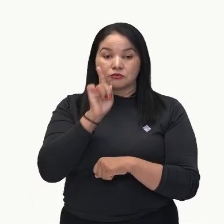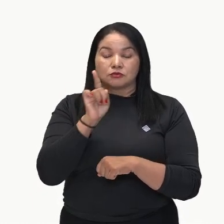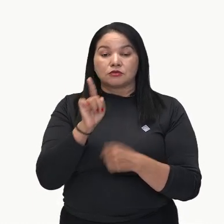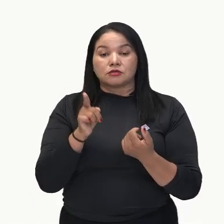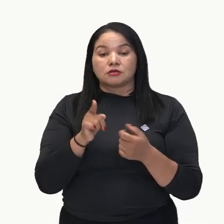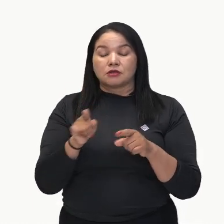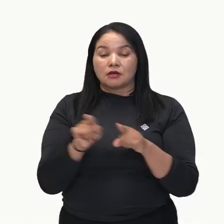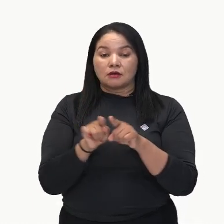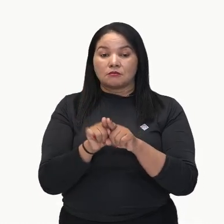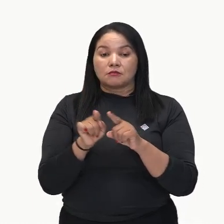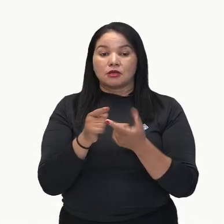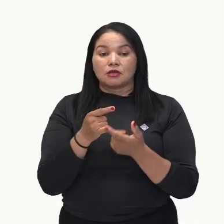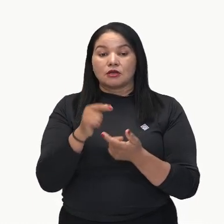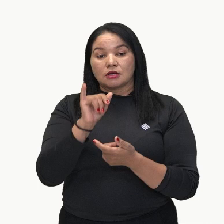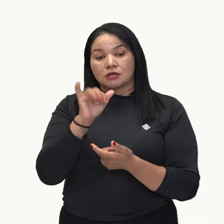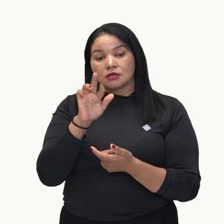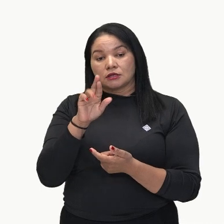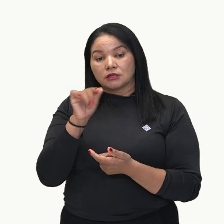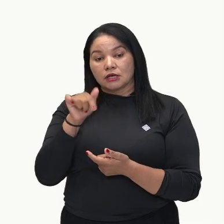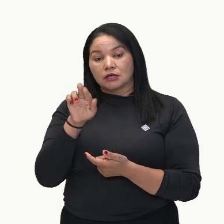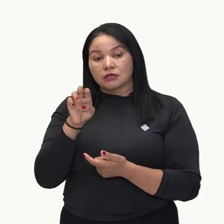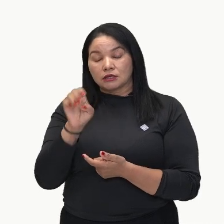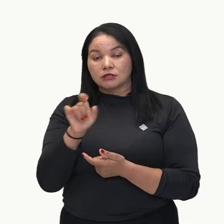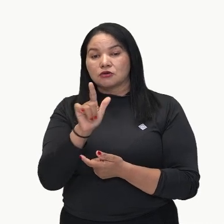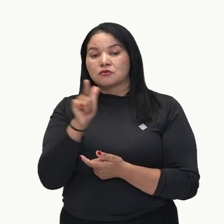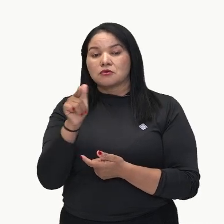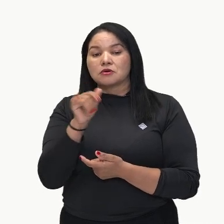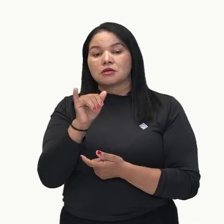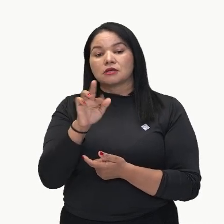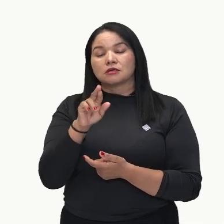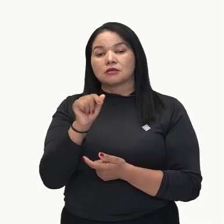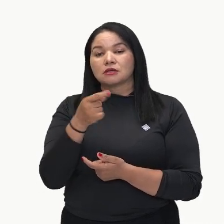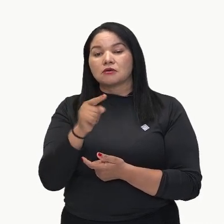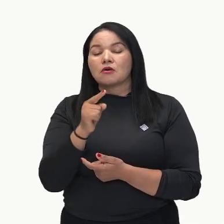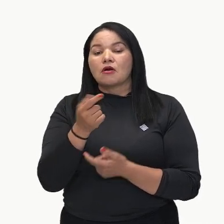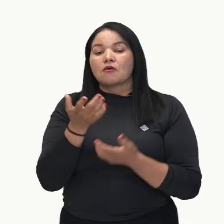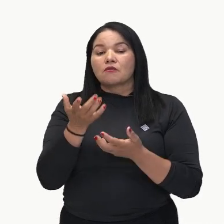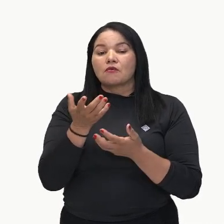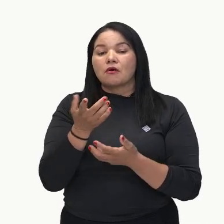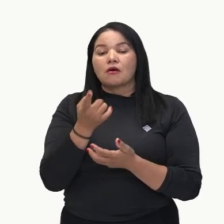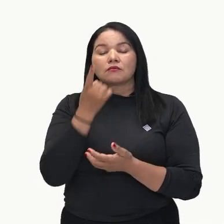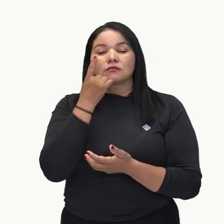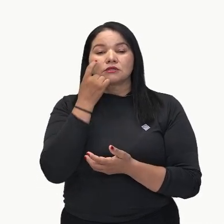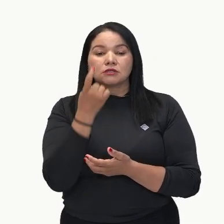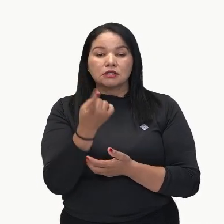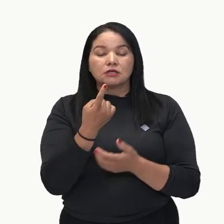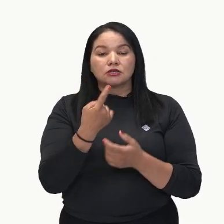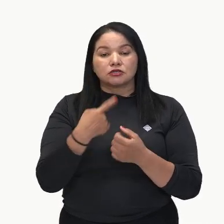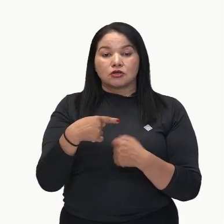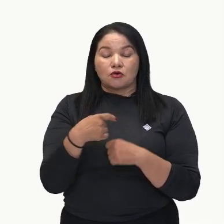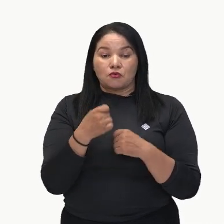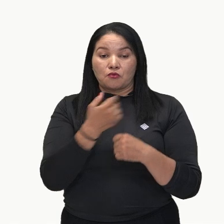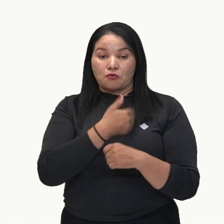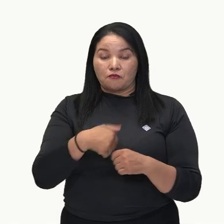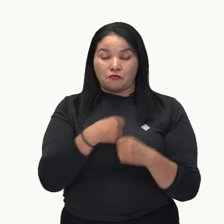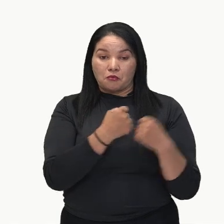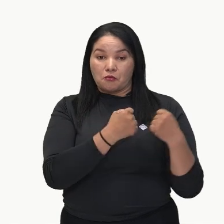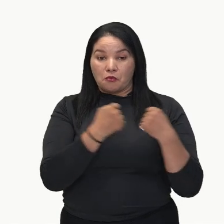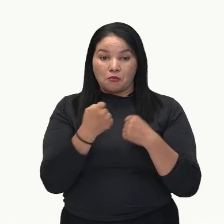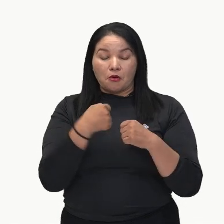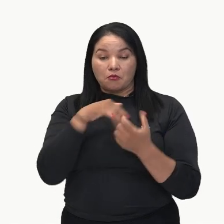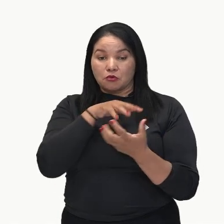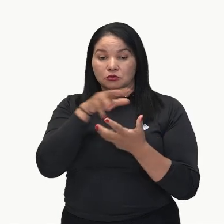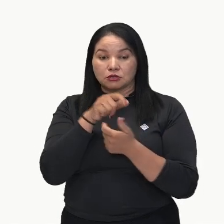pegando ali o Iraque, o Irã, né, qual seria realmente o interesse, né, dessas grandes potências mundiais também nessa região?